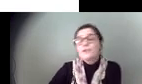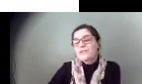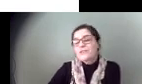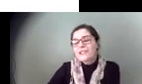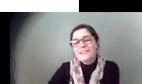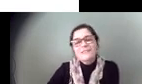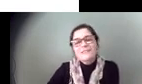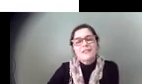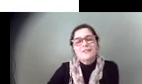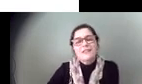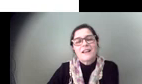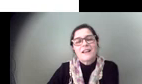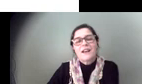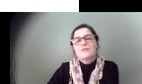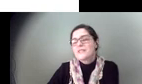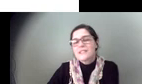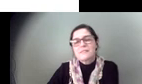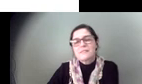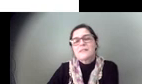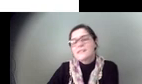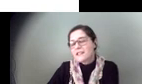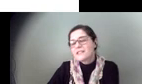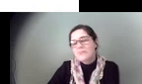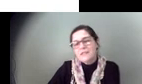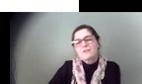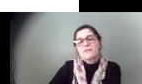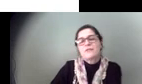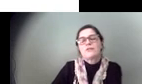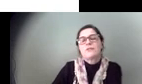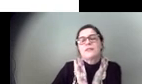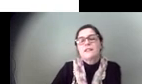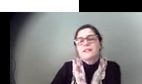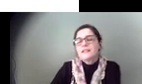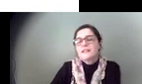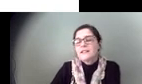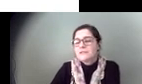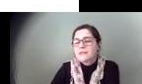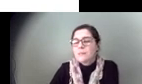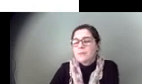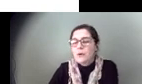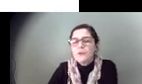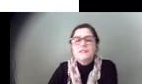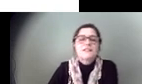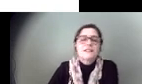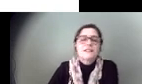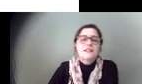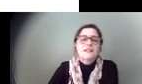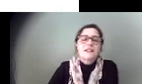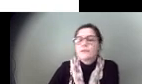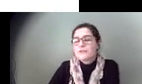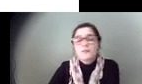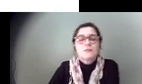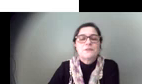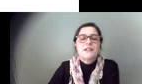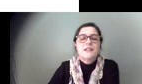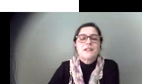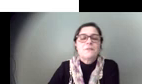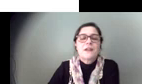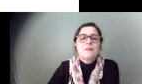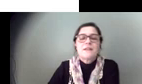E aqui os nossos agradecimentos, né? A todos vocês presentes, mesmo de uma forma, né, remota, cada um aí no